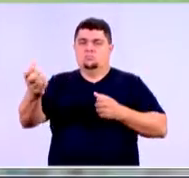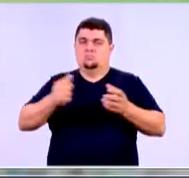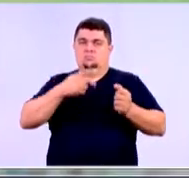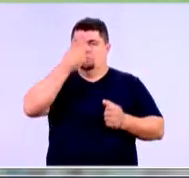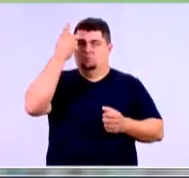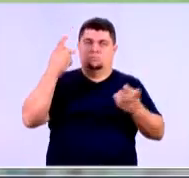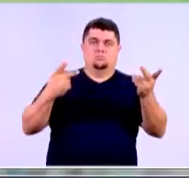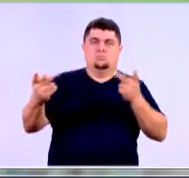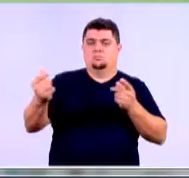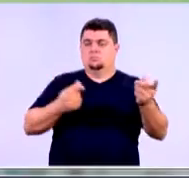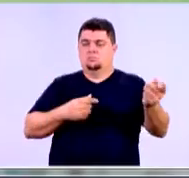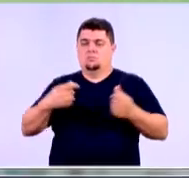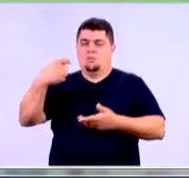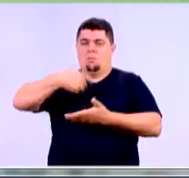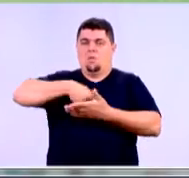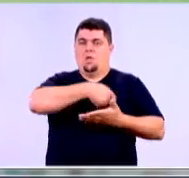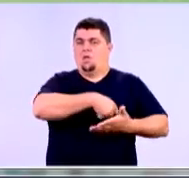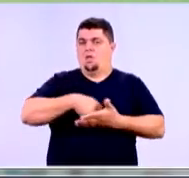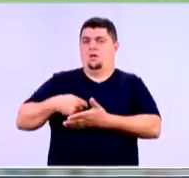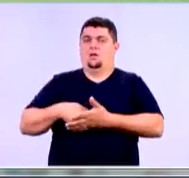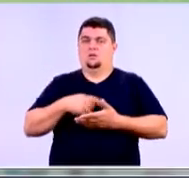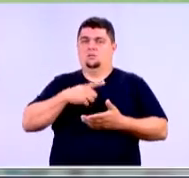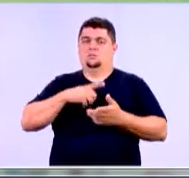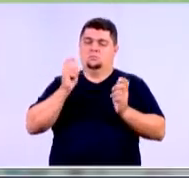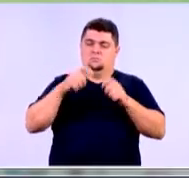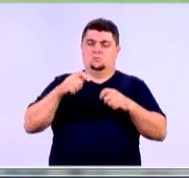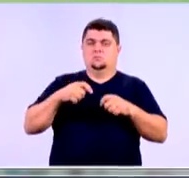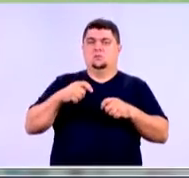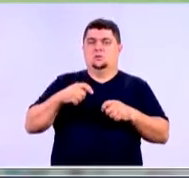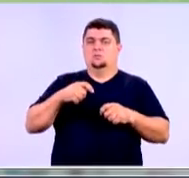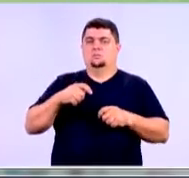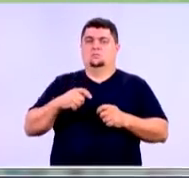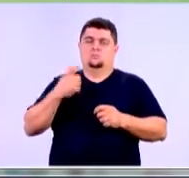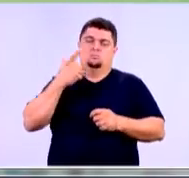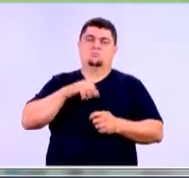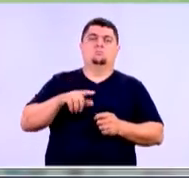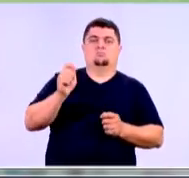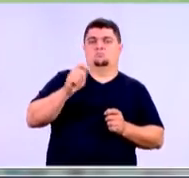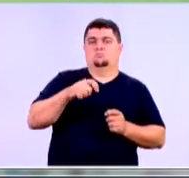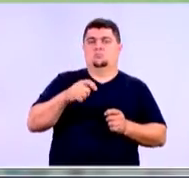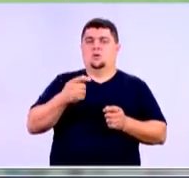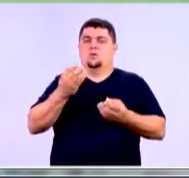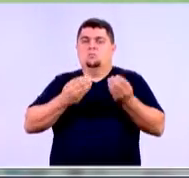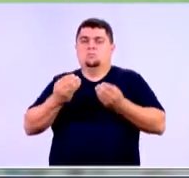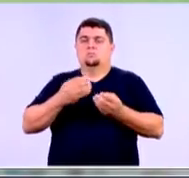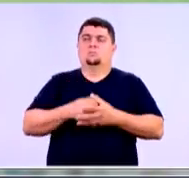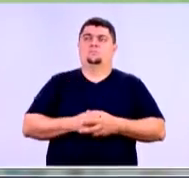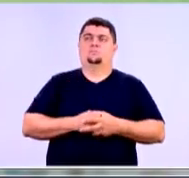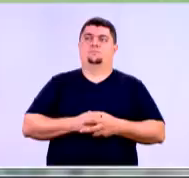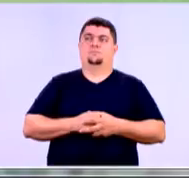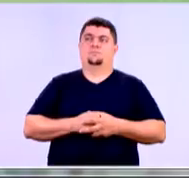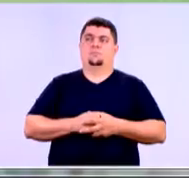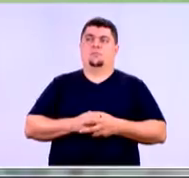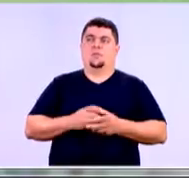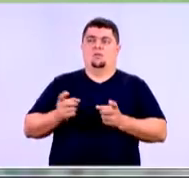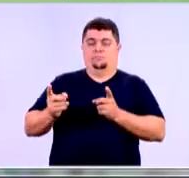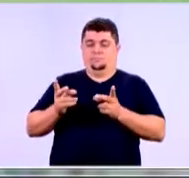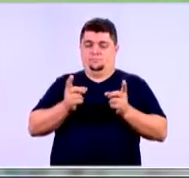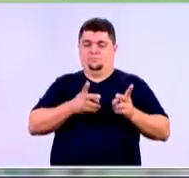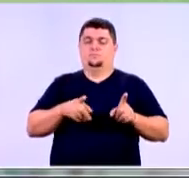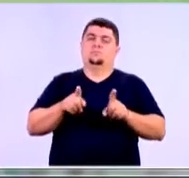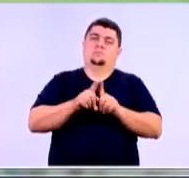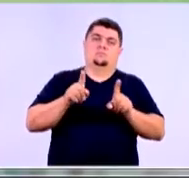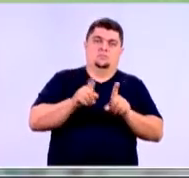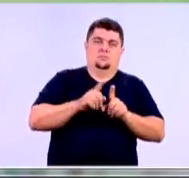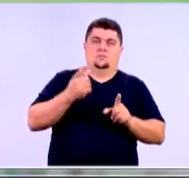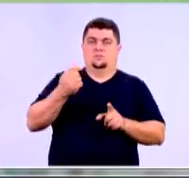porque você tem uma certa segurança, se você analisou bem como você vendeu essas contas, né, como que ela está a receber. Vendas a clientes também tem de